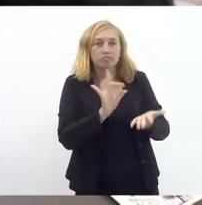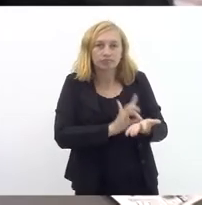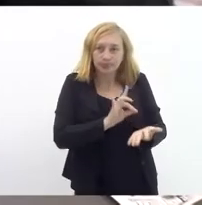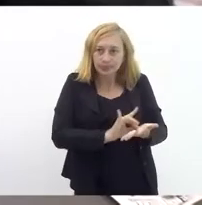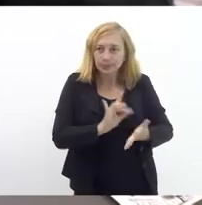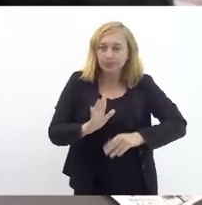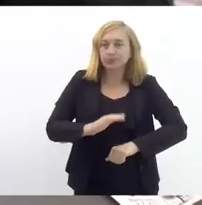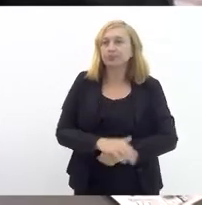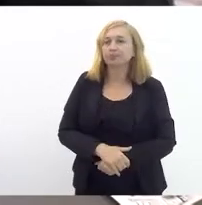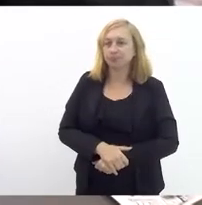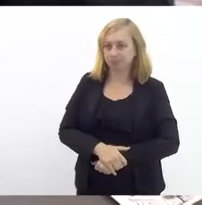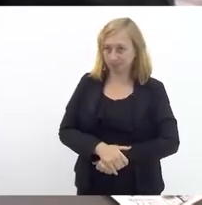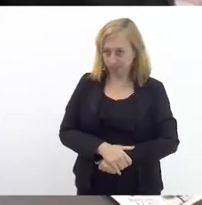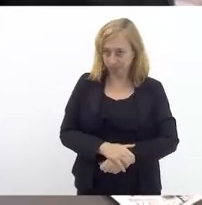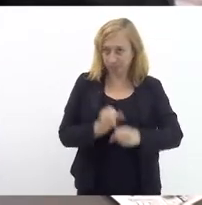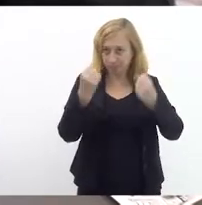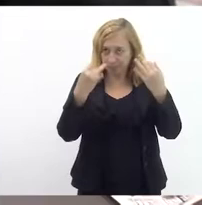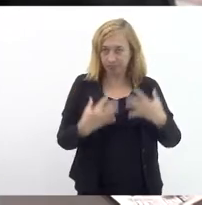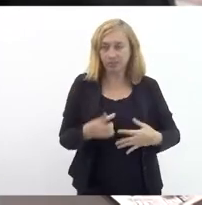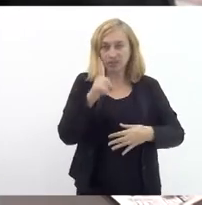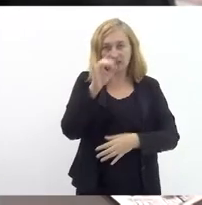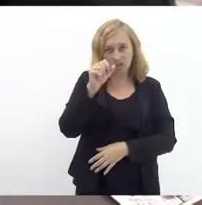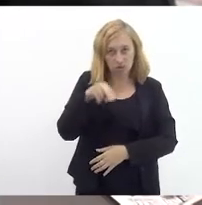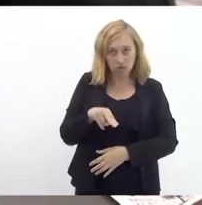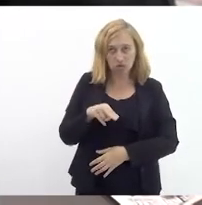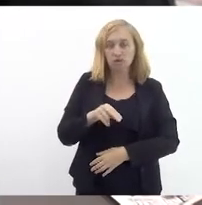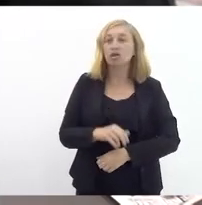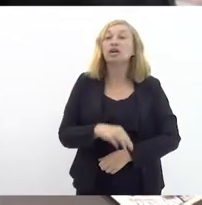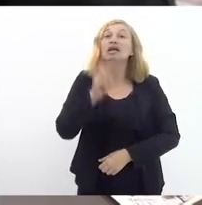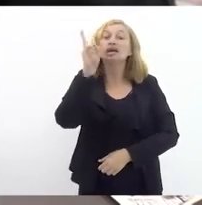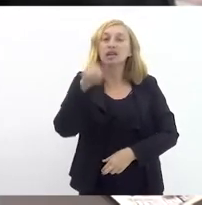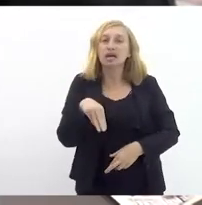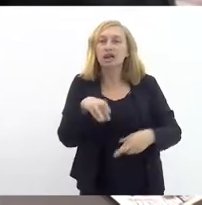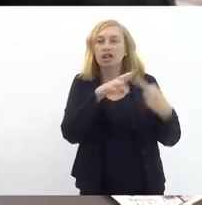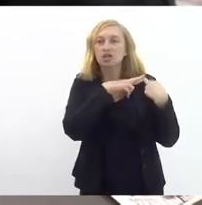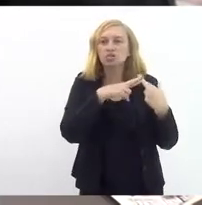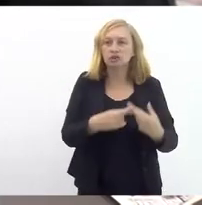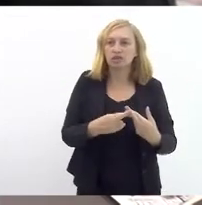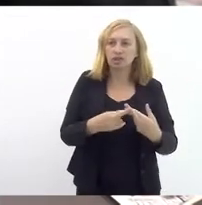Edipo explicou aqui, quem é responsável